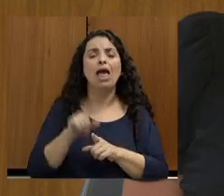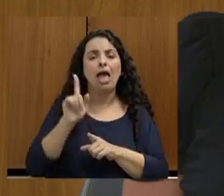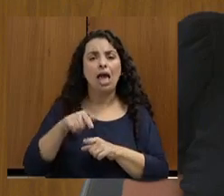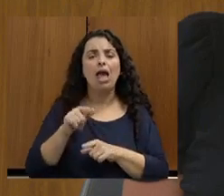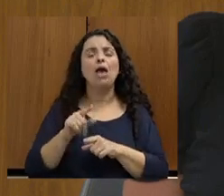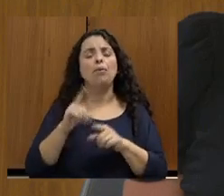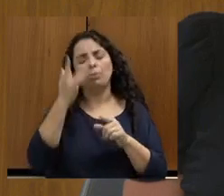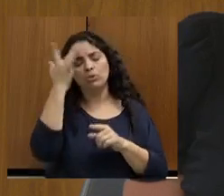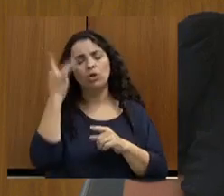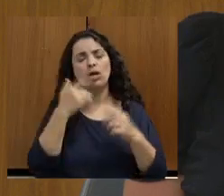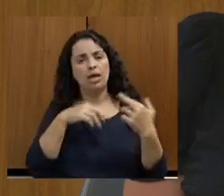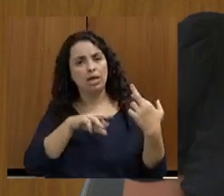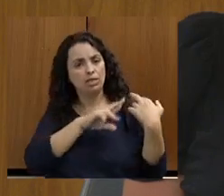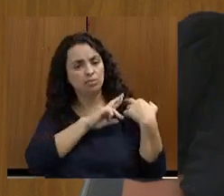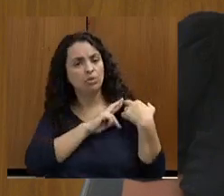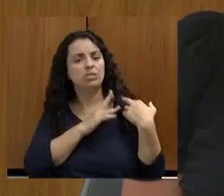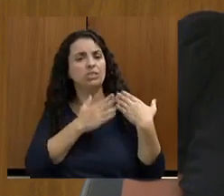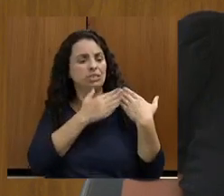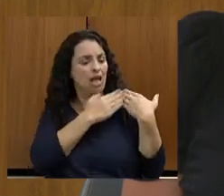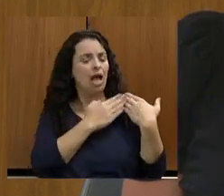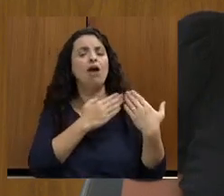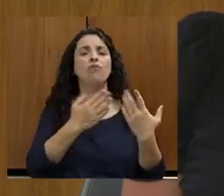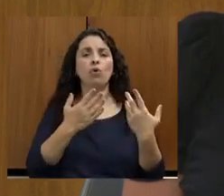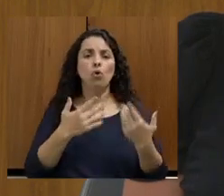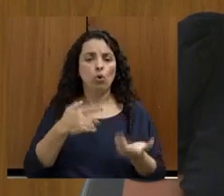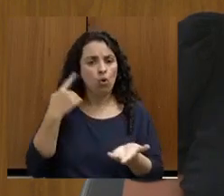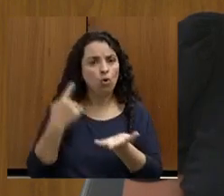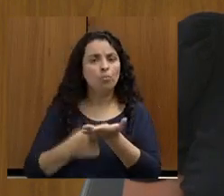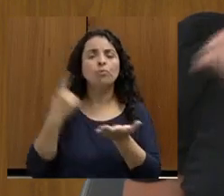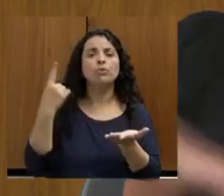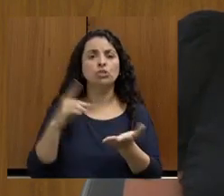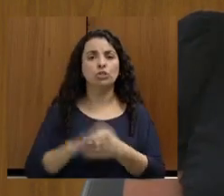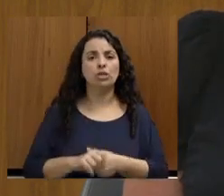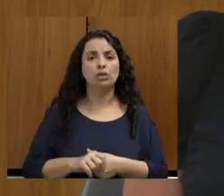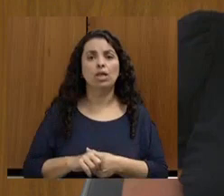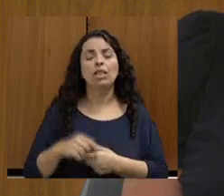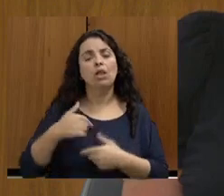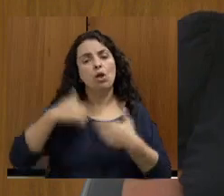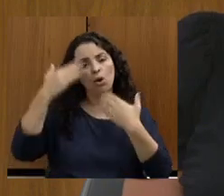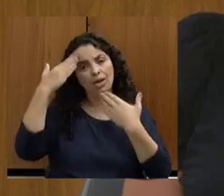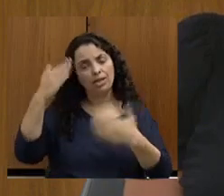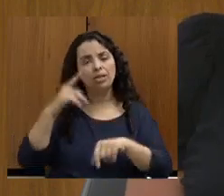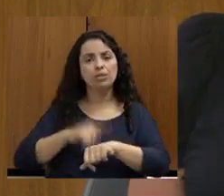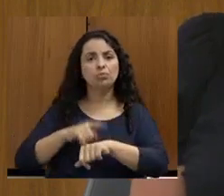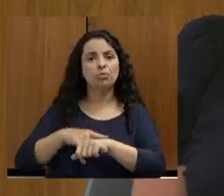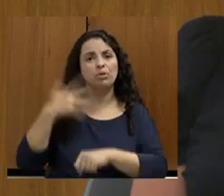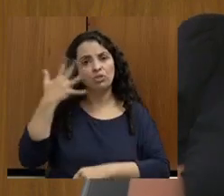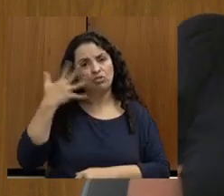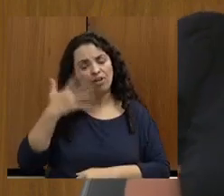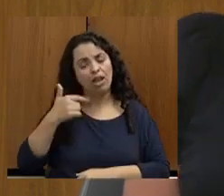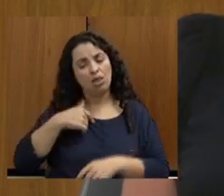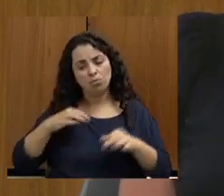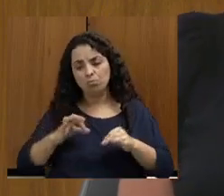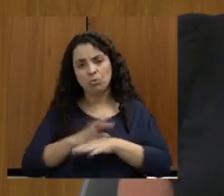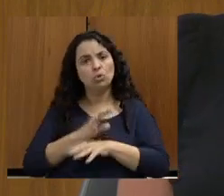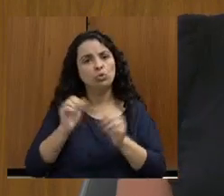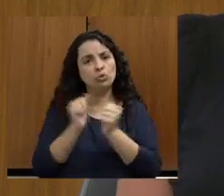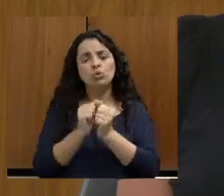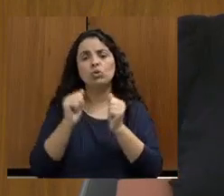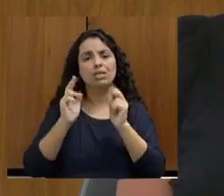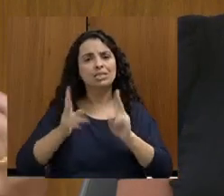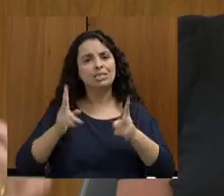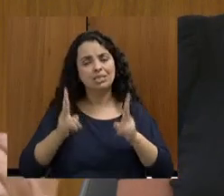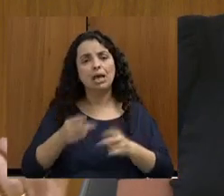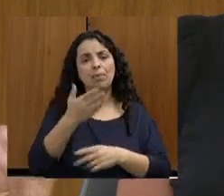formadas nas melhores escolas. Muito obrigado. Então, assim, gratidão pela oportunidade, mais uma vez, colocando à disposição, Diva, e,